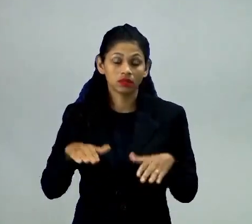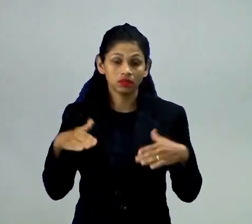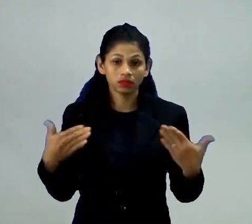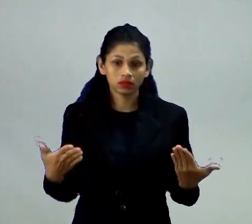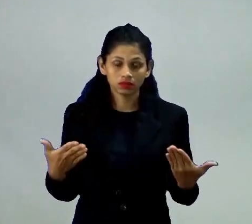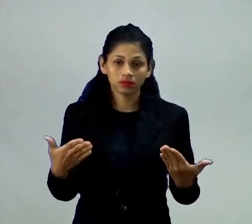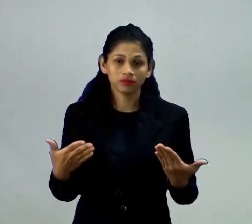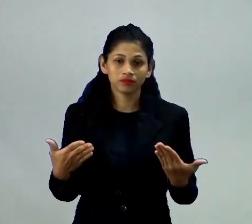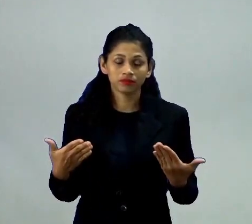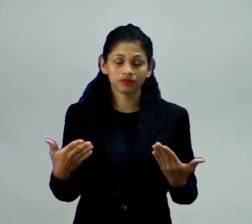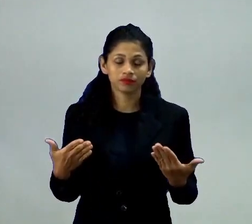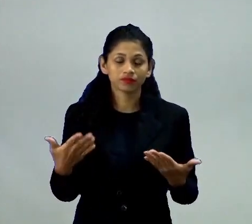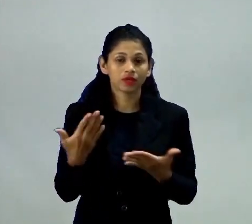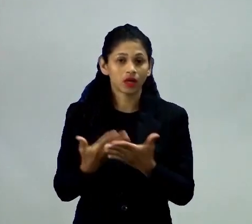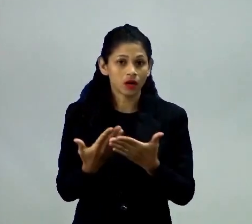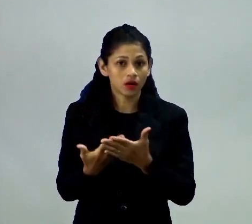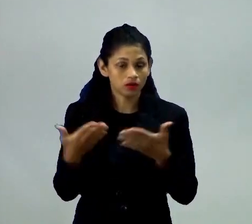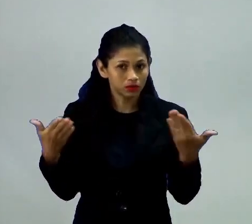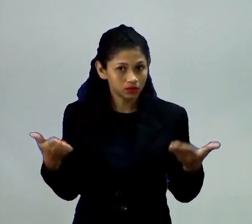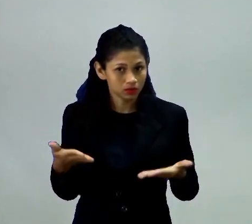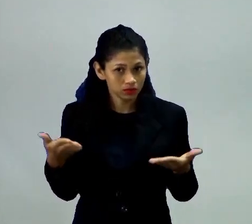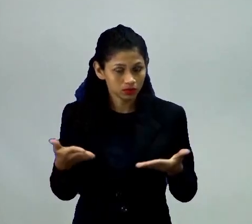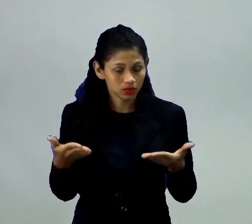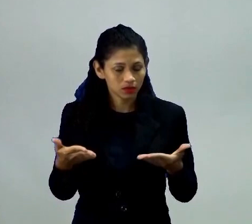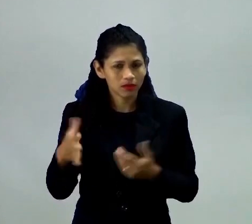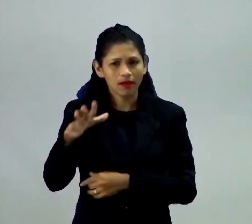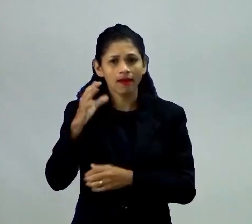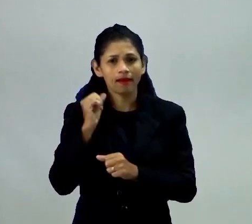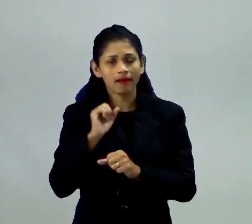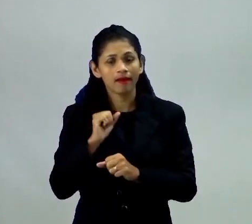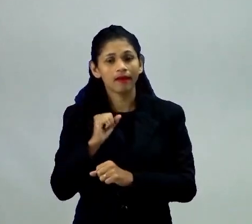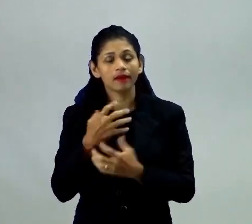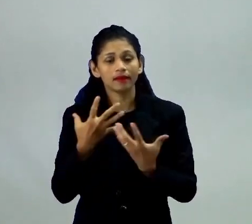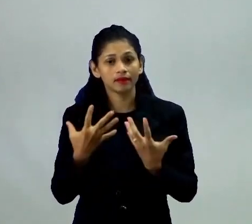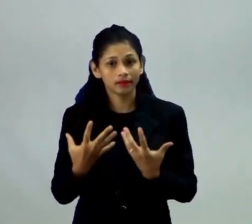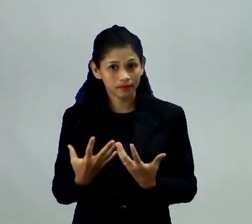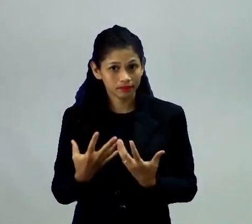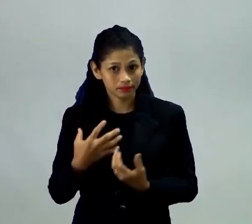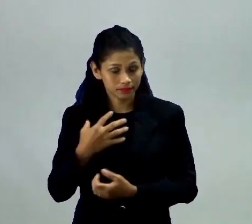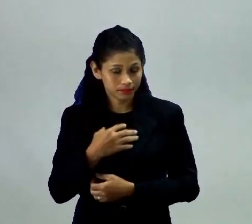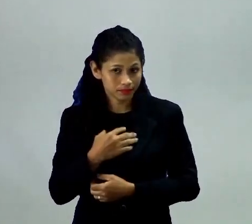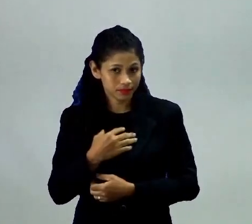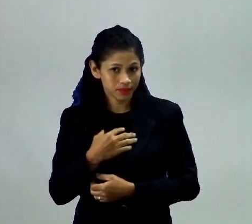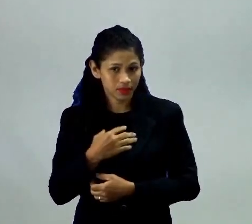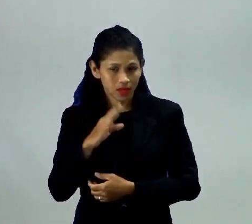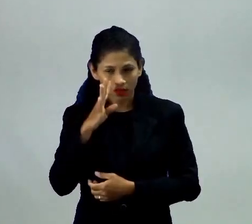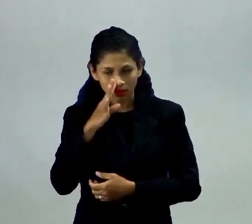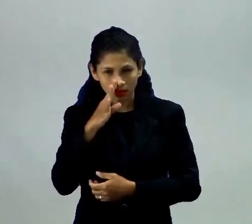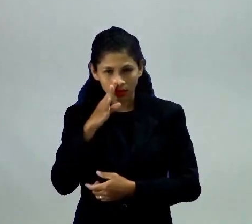Então, meus queridos, essa foi a nossa aula de hoje. Se você quiser assistir essa ou outras